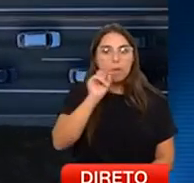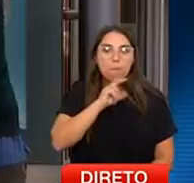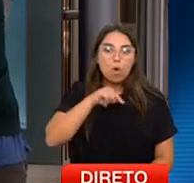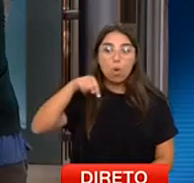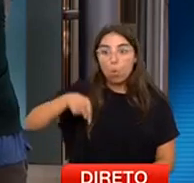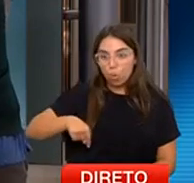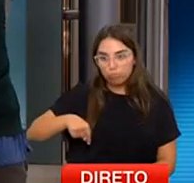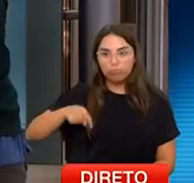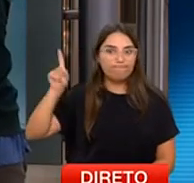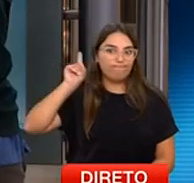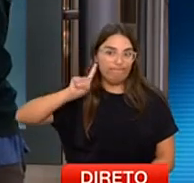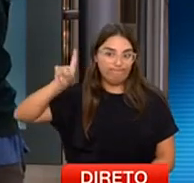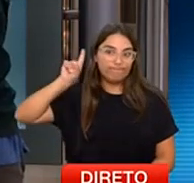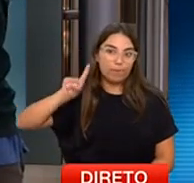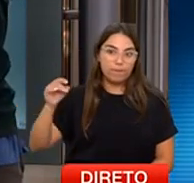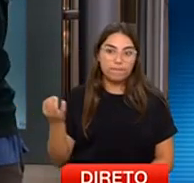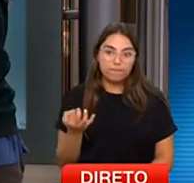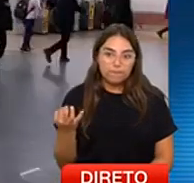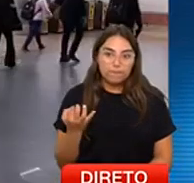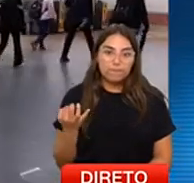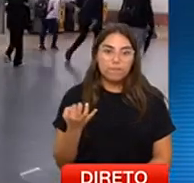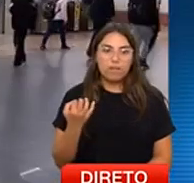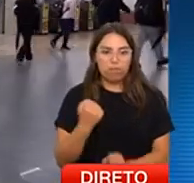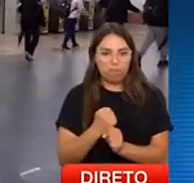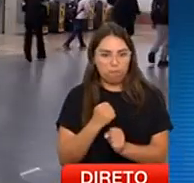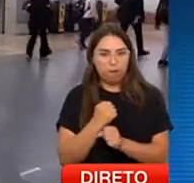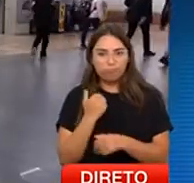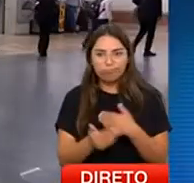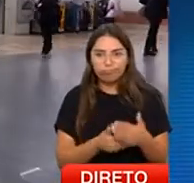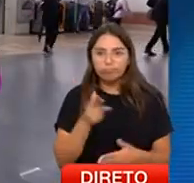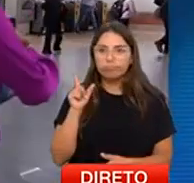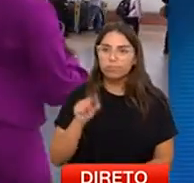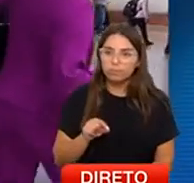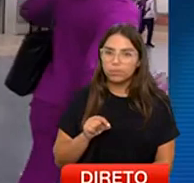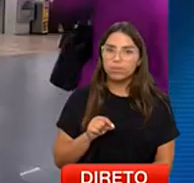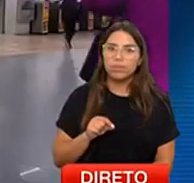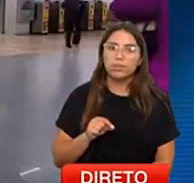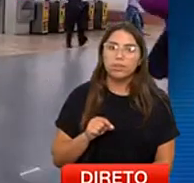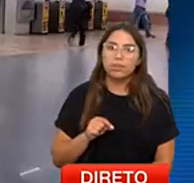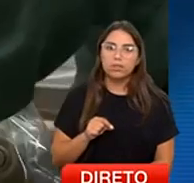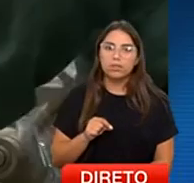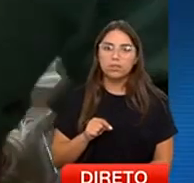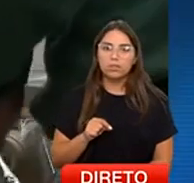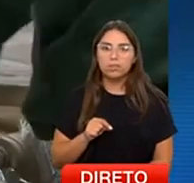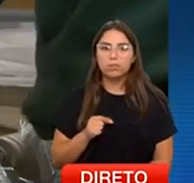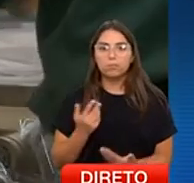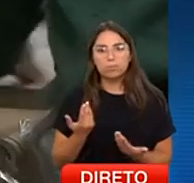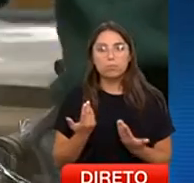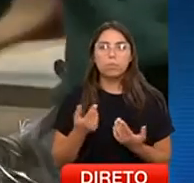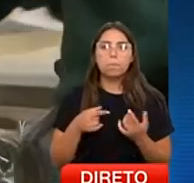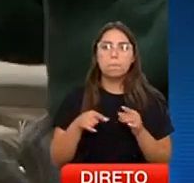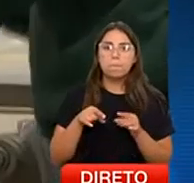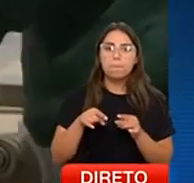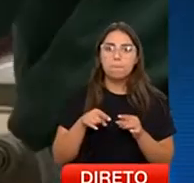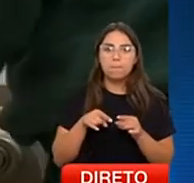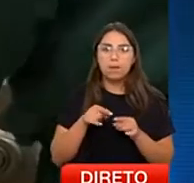importante de escolha hh enfim do ponto de vista de carreira mas do ponto de vista também do local de trabalho eh as dimensões que focou da conciliação